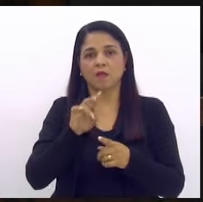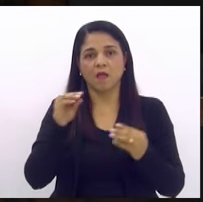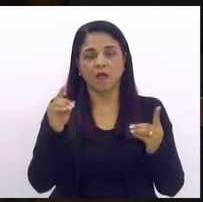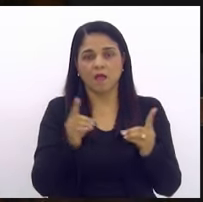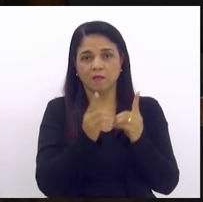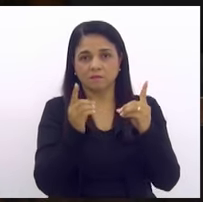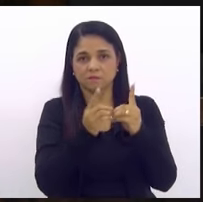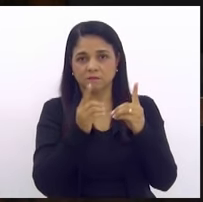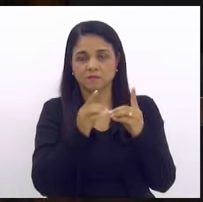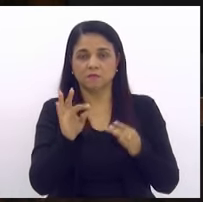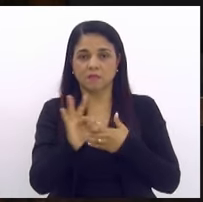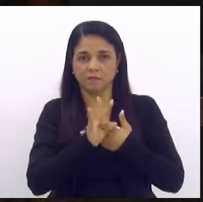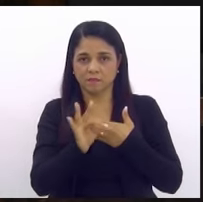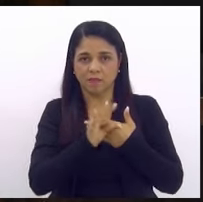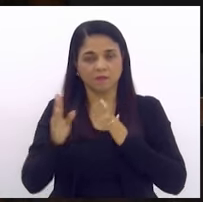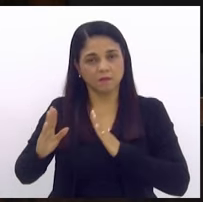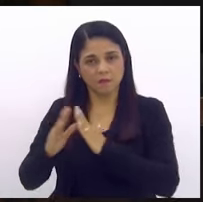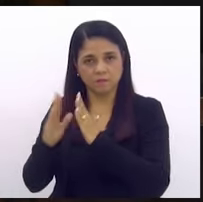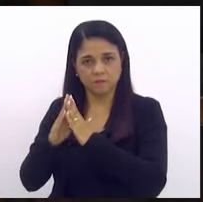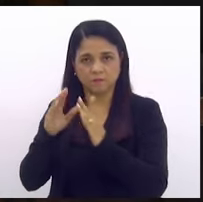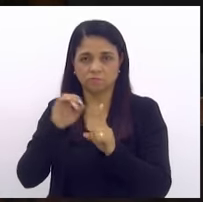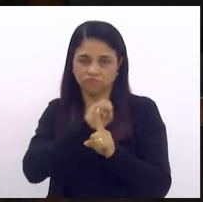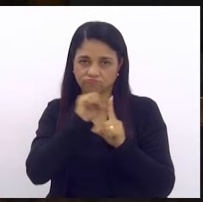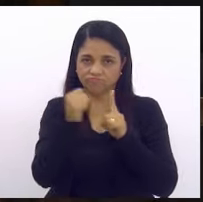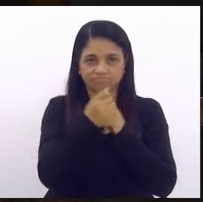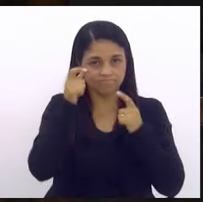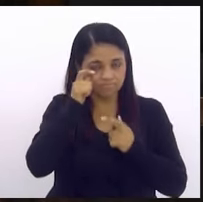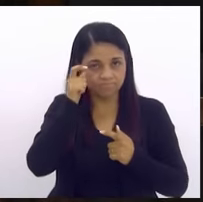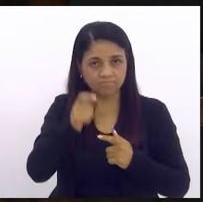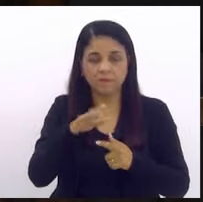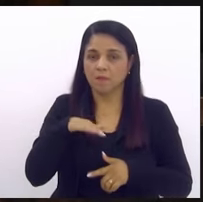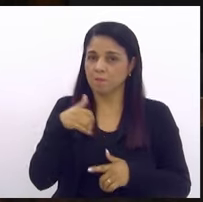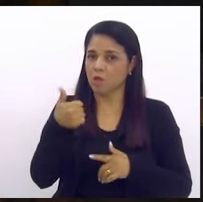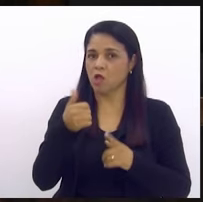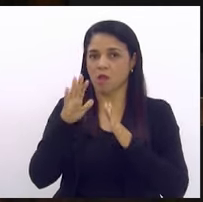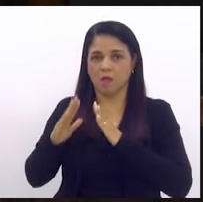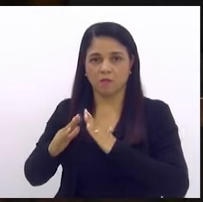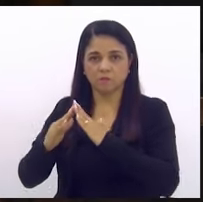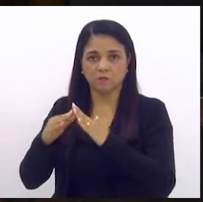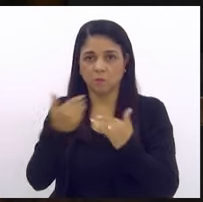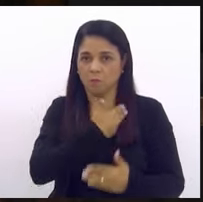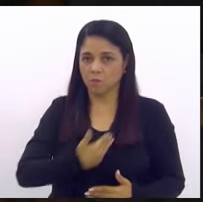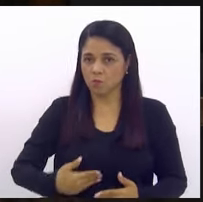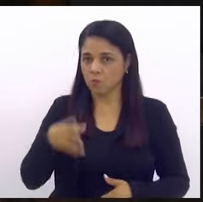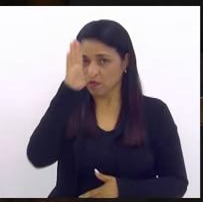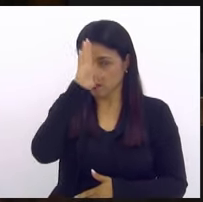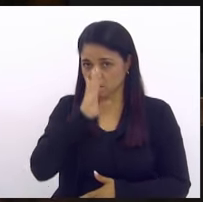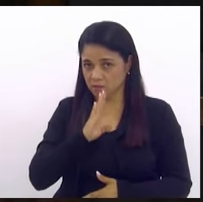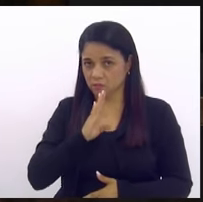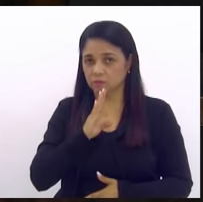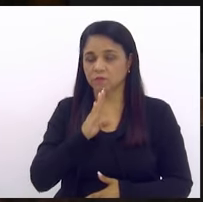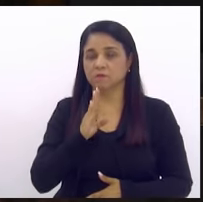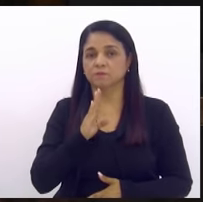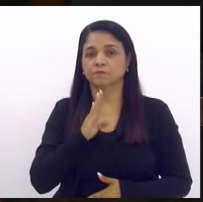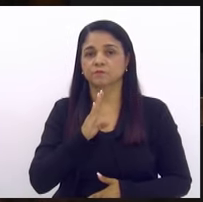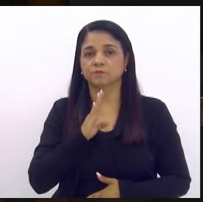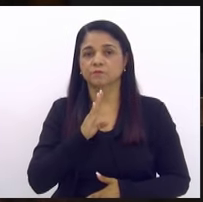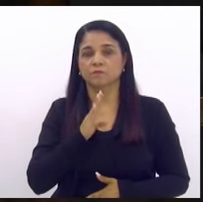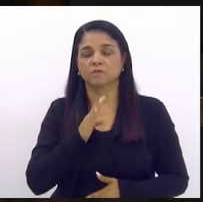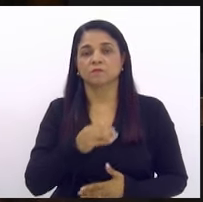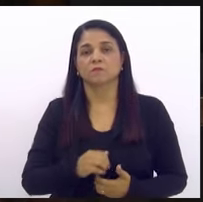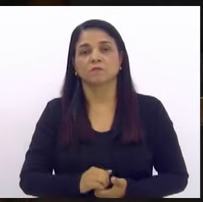de habitação de interesse social e à melhora habitacional pública e gratuita e da